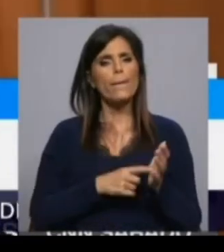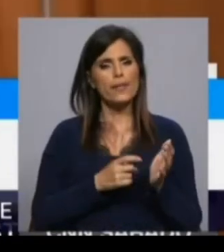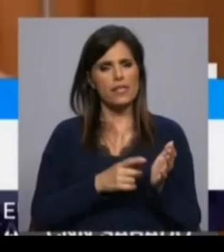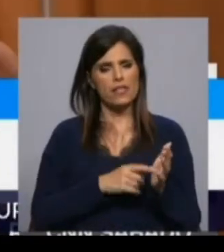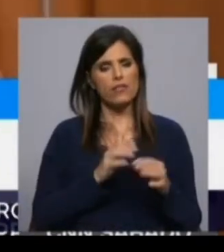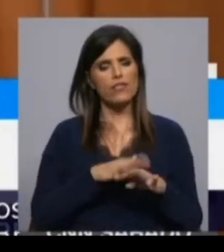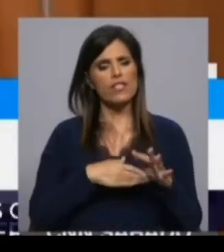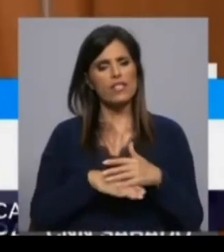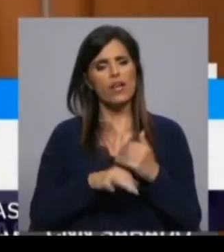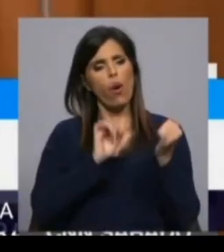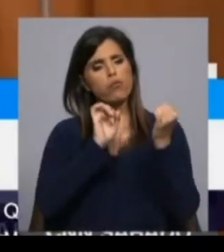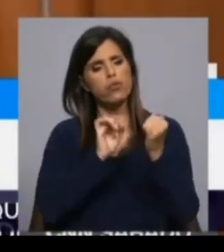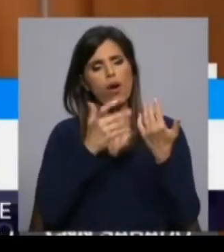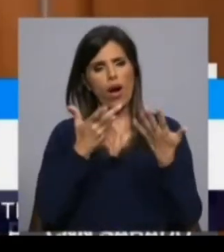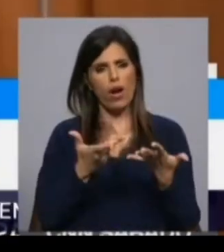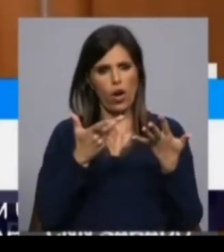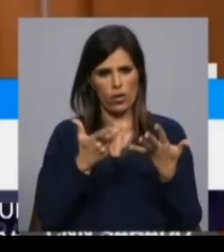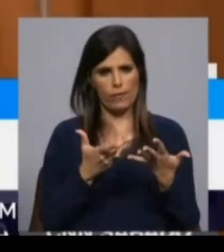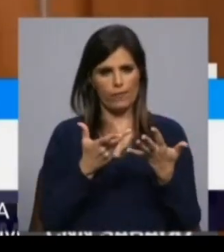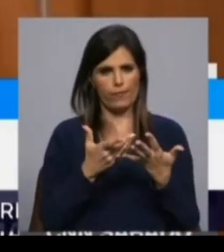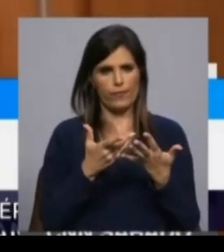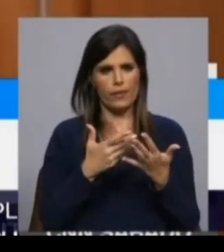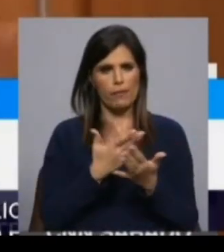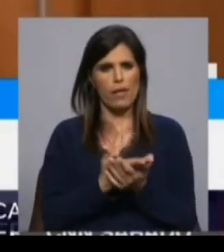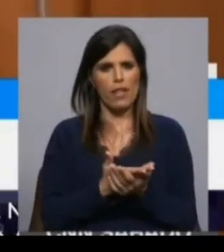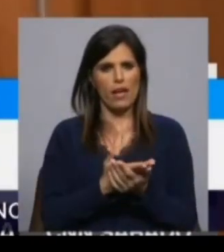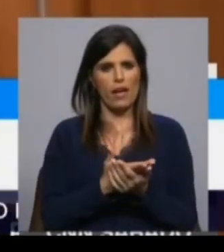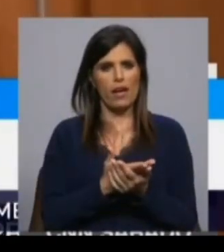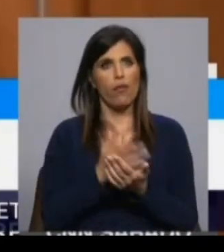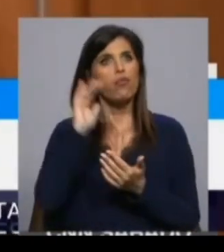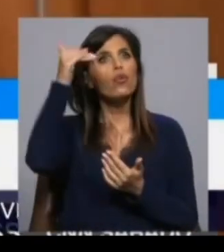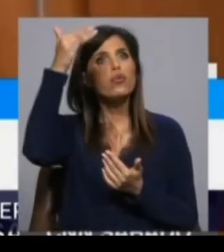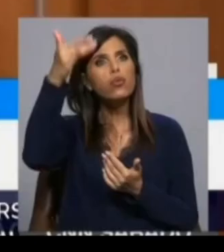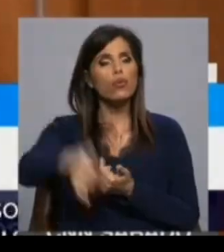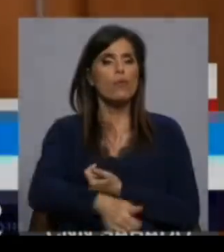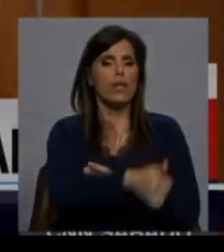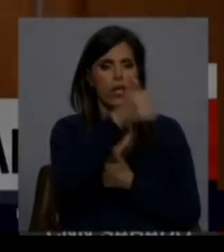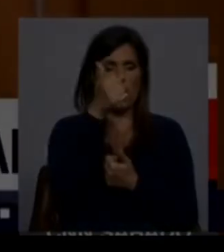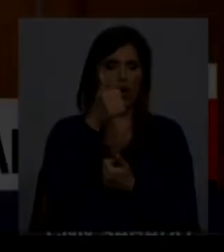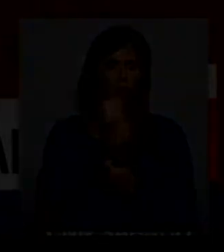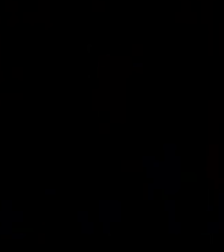oposição neste momento para dar um futuro melhor ao nosso país.